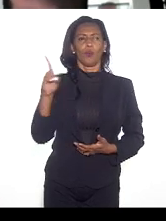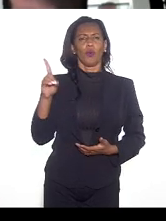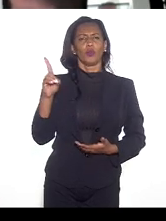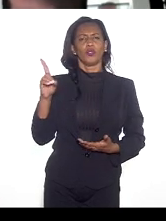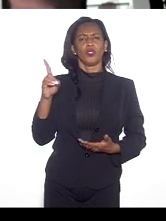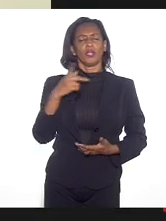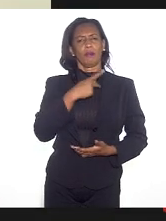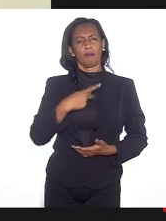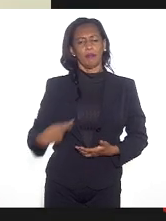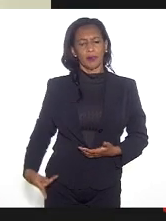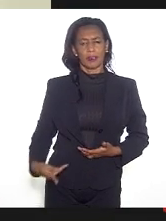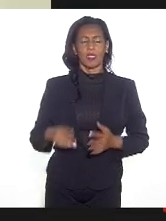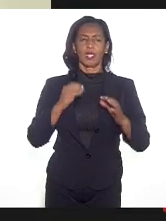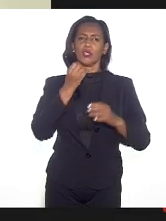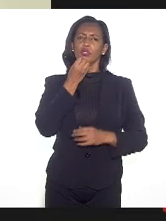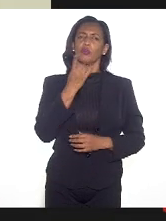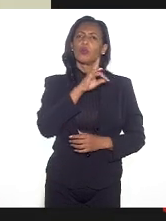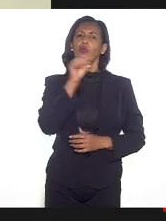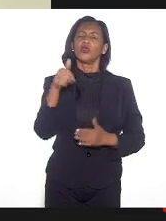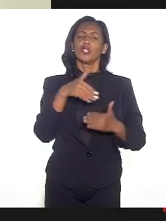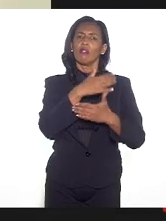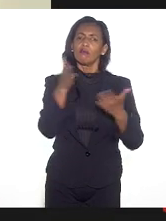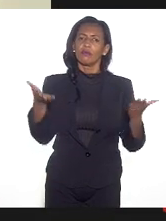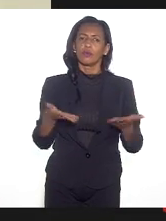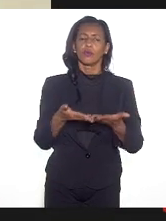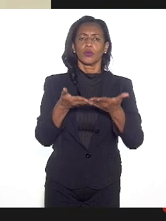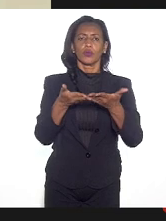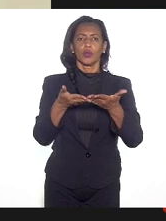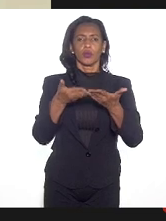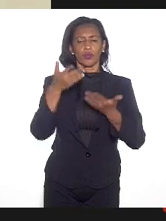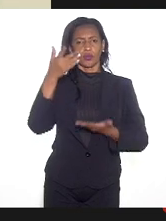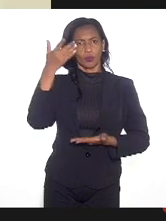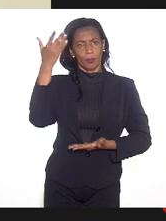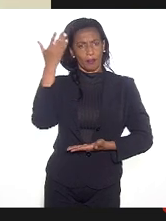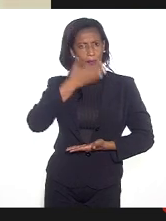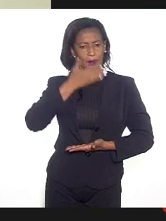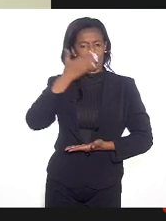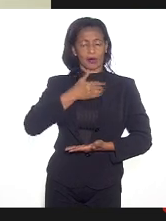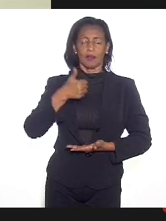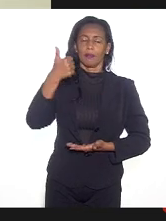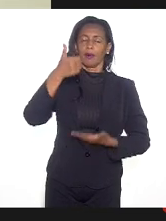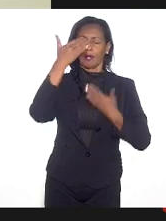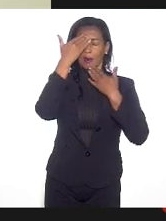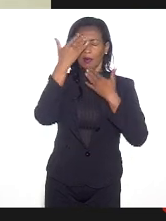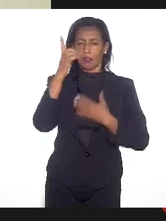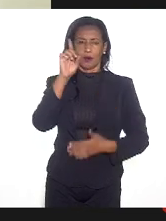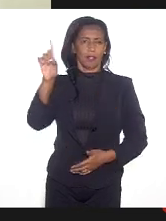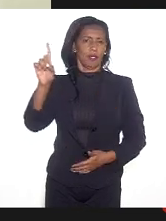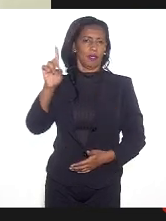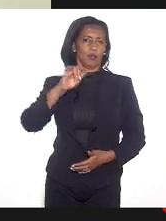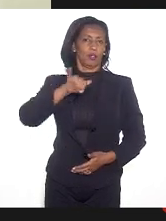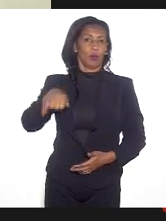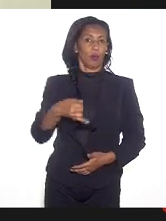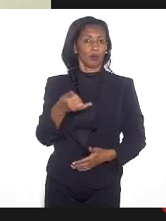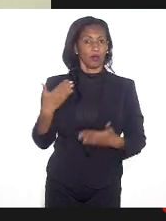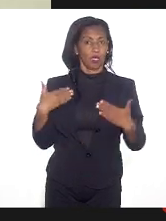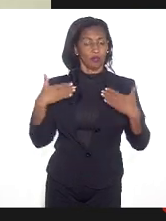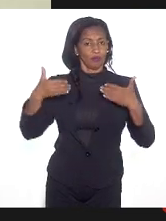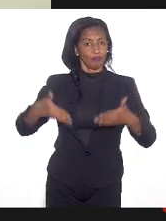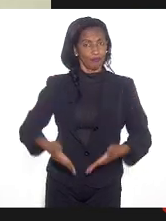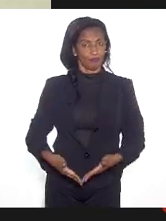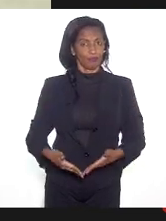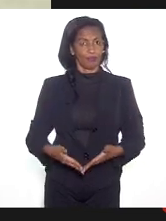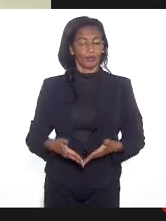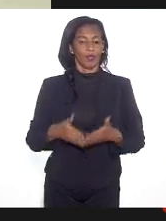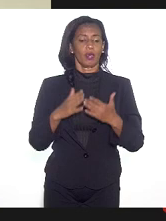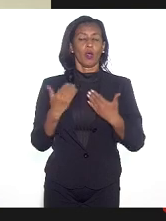nobres deputados. Bom dia a todos presentes. Eu quero, primeiramente, agradecer a Deus essa rica oportunidade de poder estar hoje aqui,